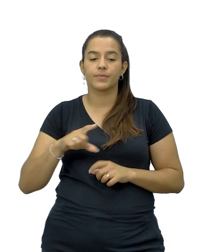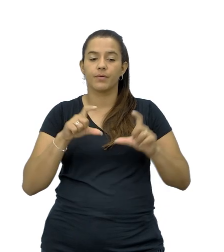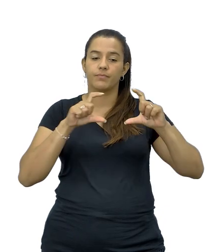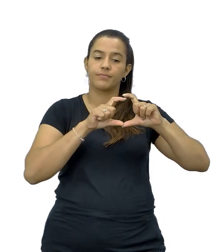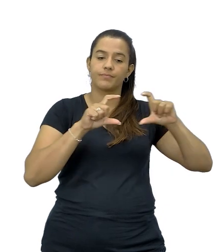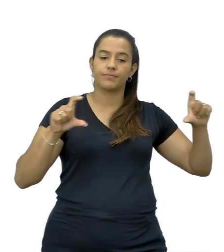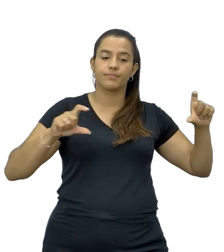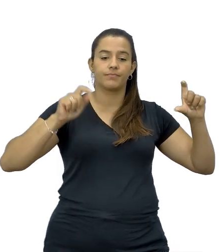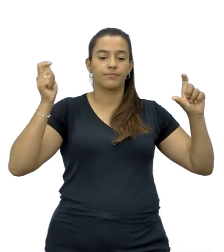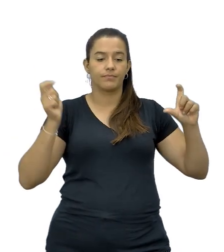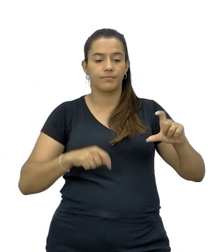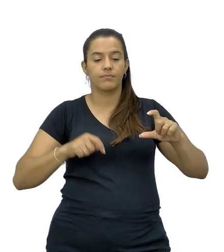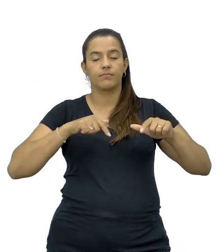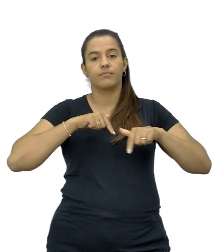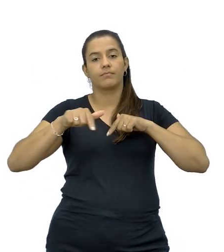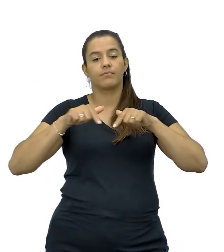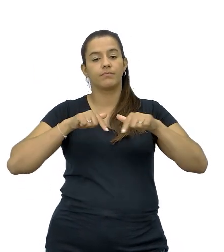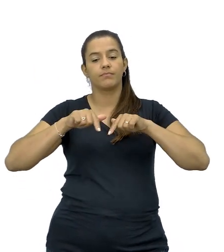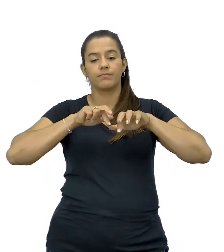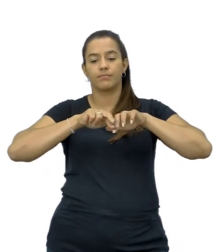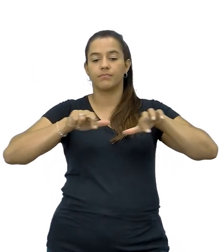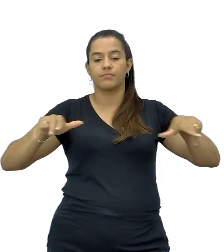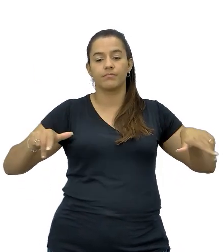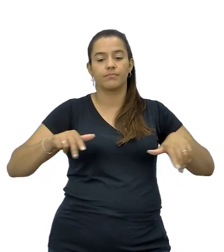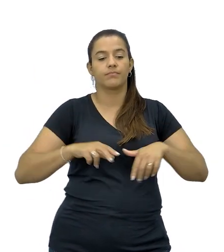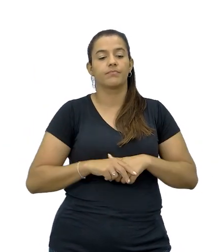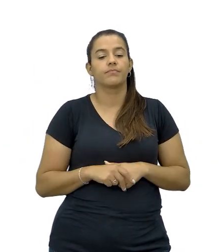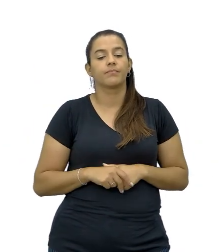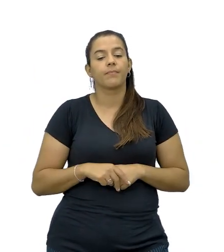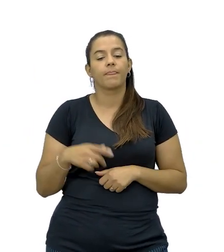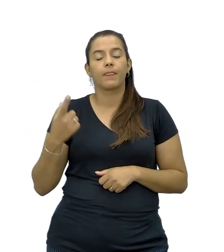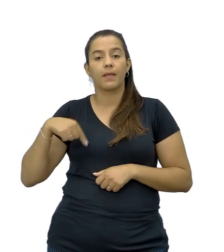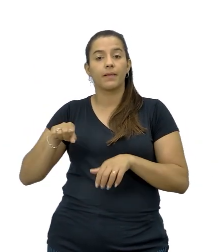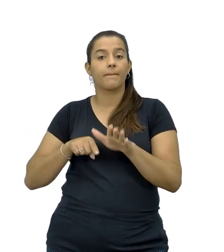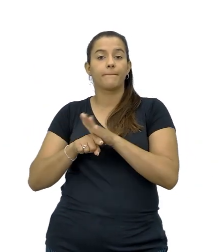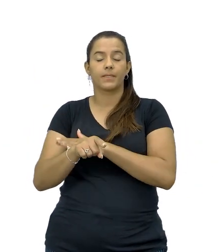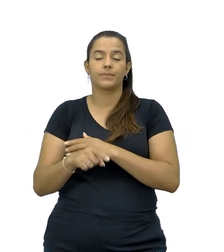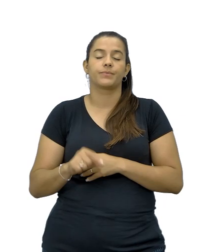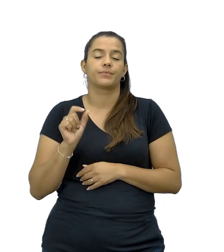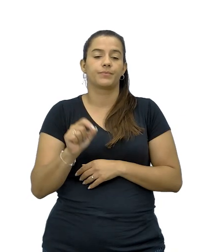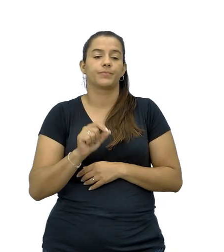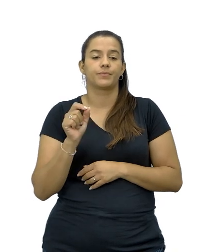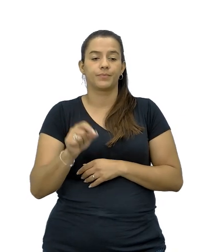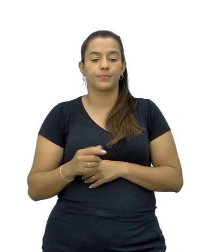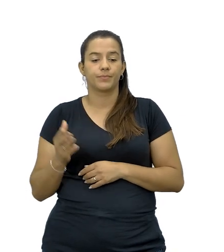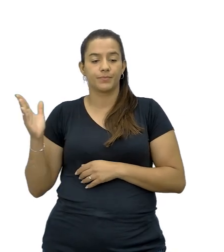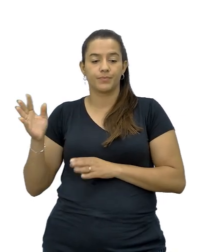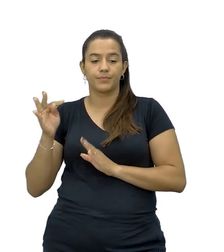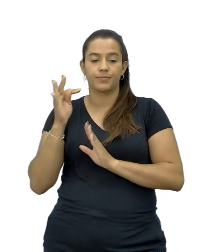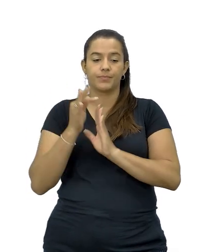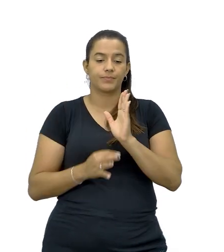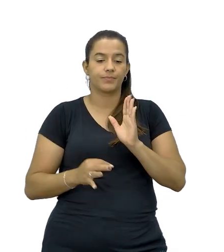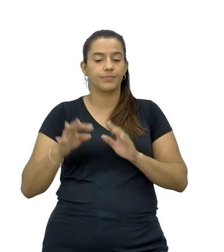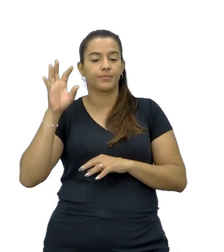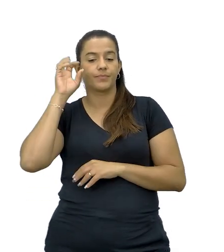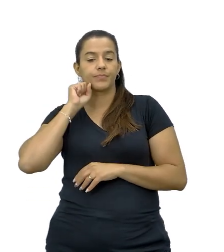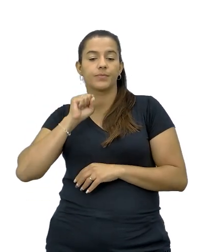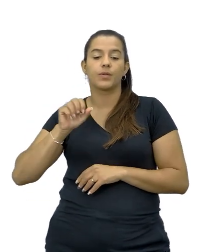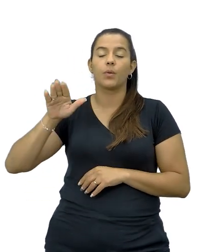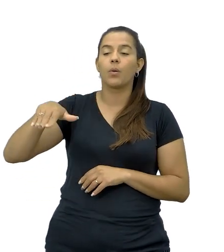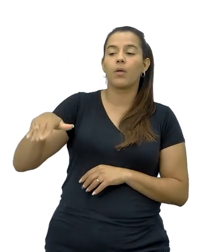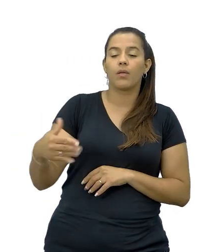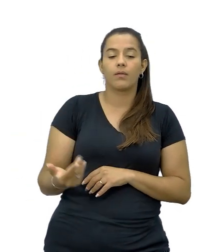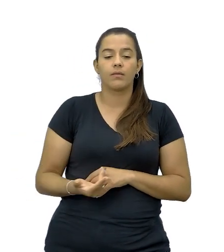né? Mas a questão é, nesse trecho, nesse texto, no trecho, escuta aqui, amiguinho,